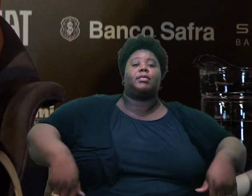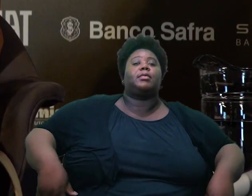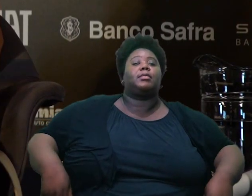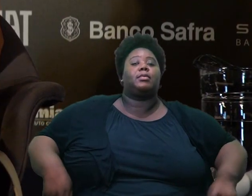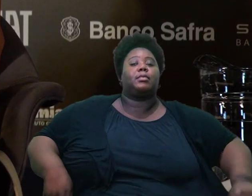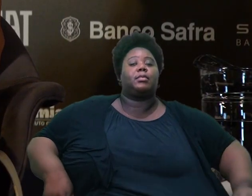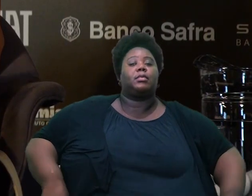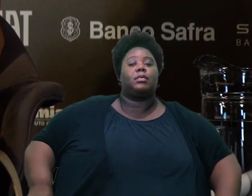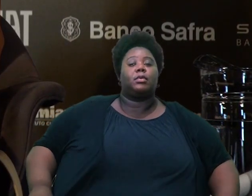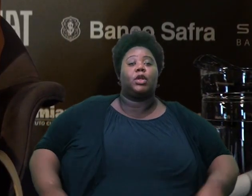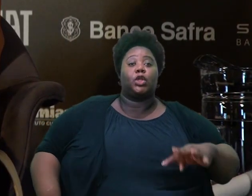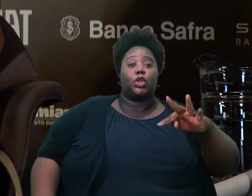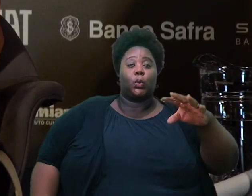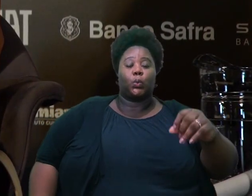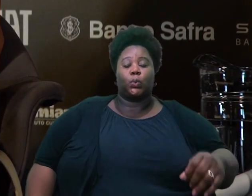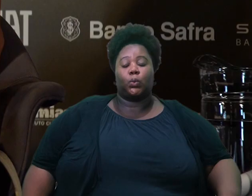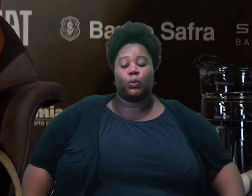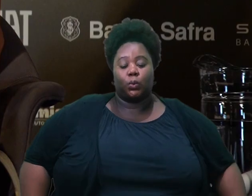escolas onde eu estudei. Todos.